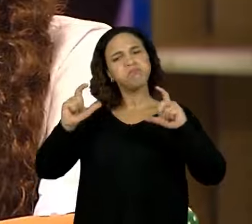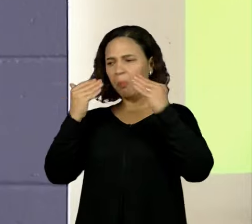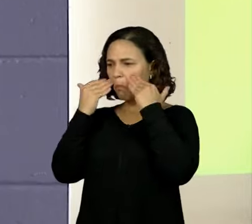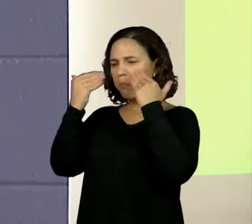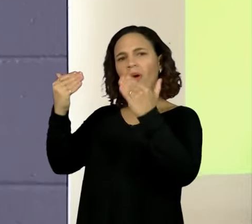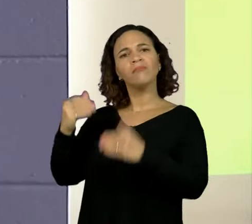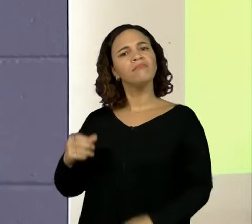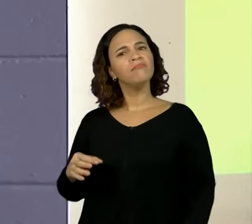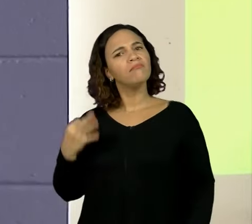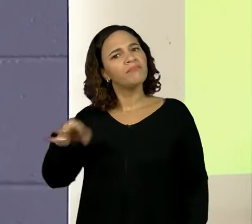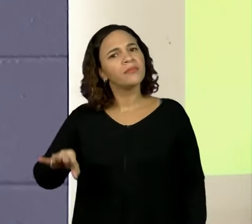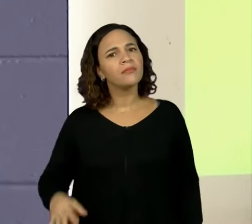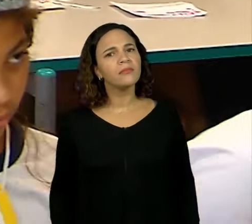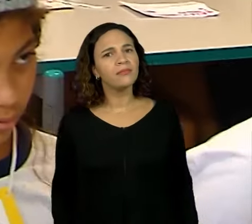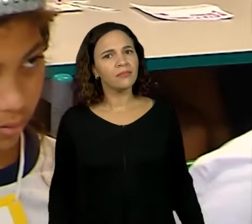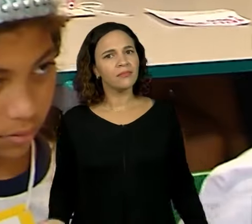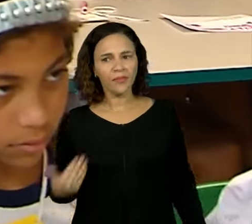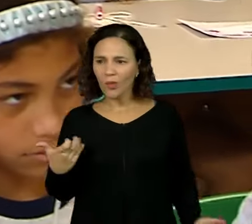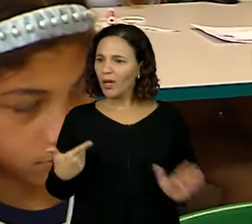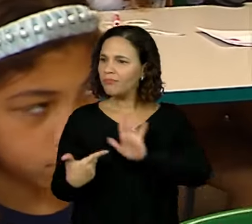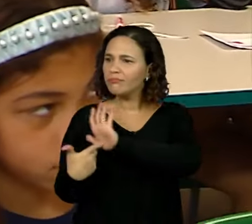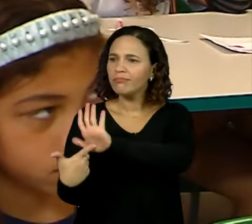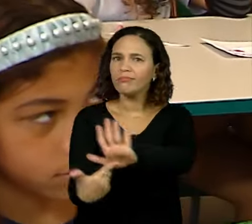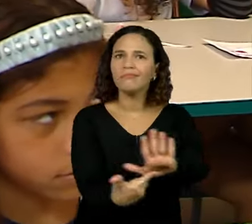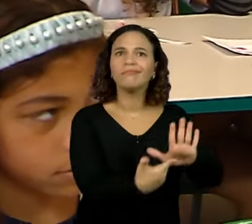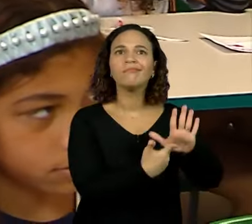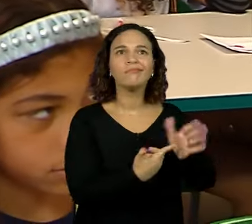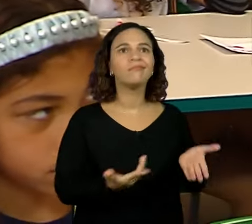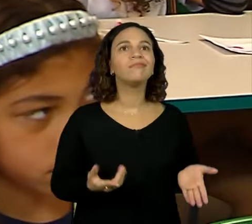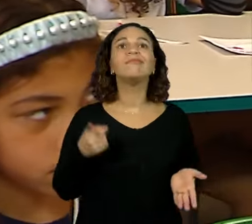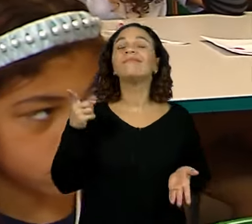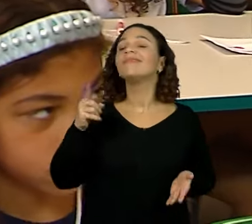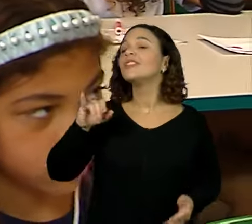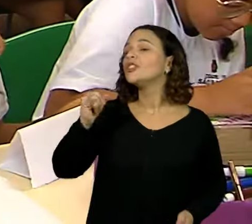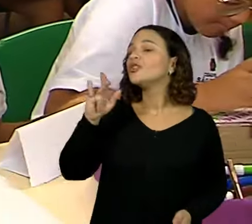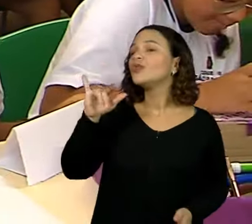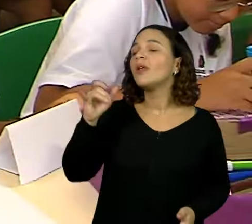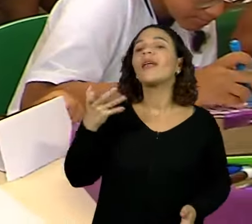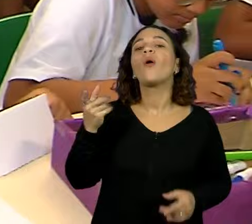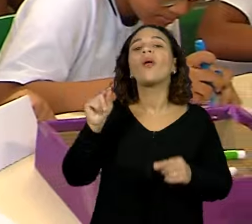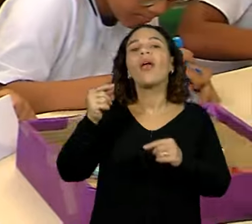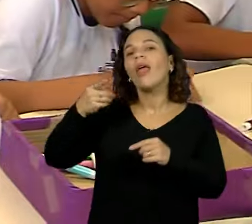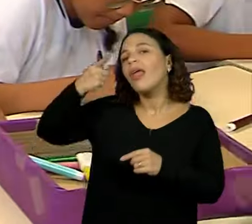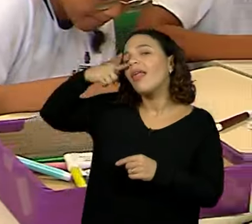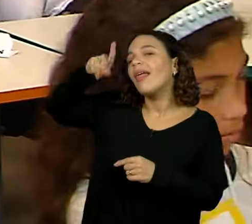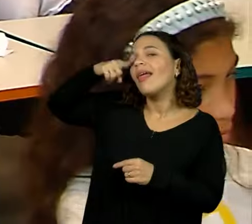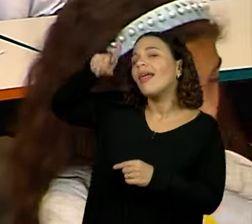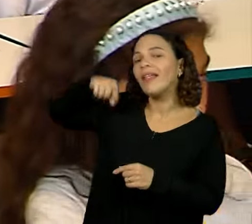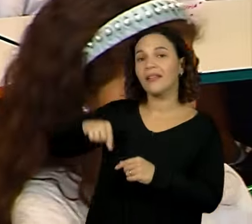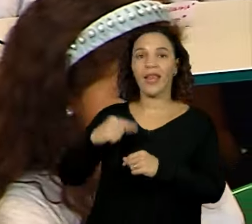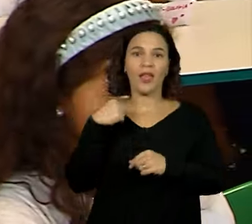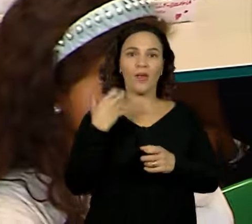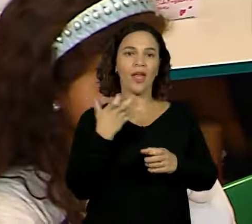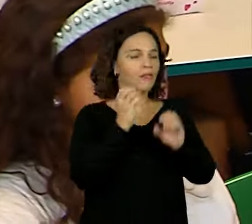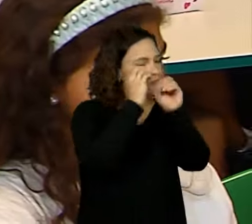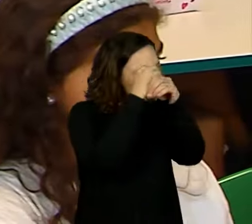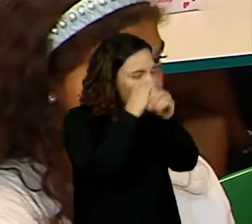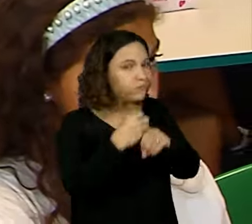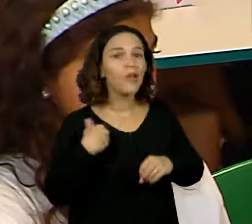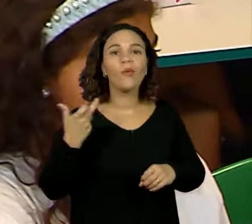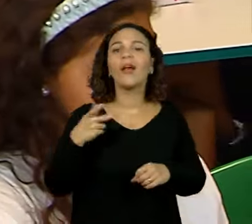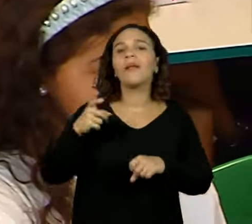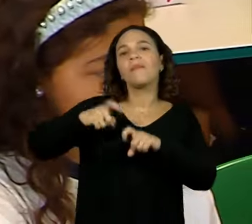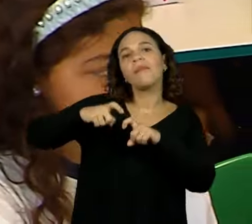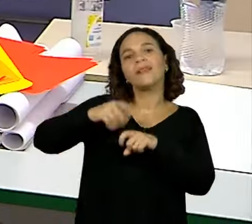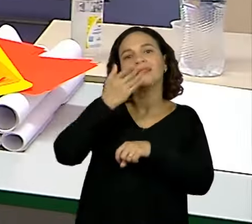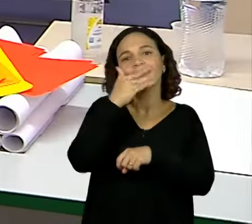mesmo. Quero ser vista. A Júlia quer ser? Lash Design. Eu, Estelle, e eu quero ser bióloga. Beatriz, eu quero ser pediatra